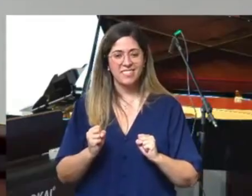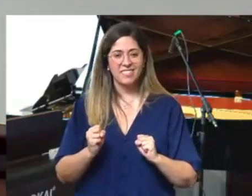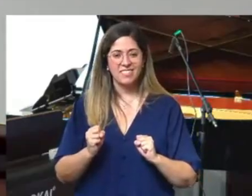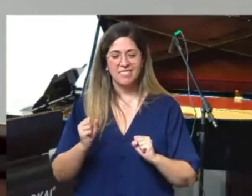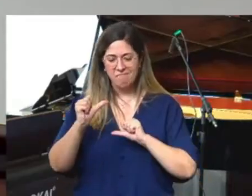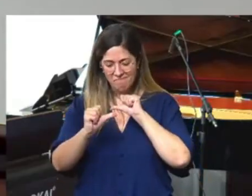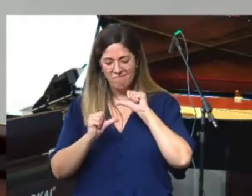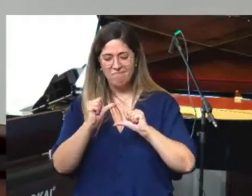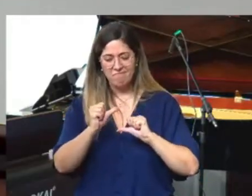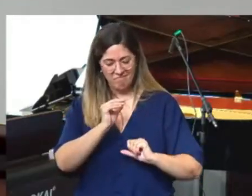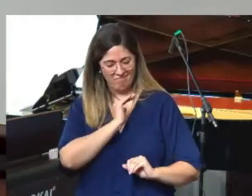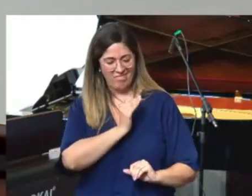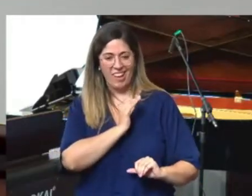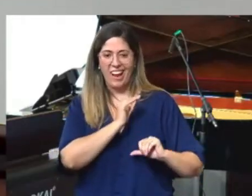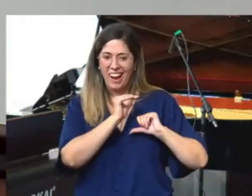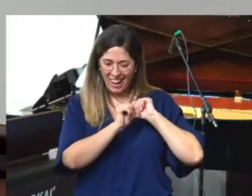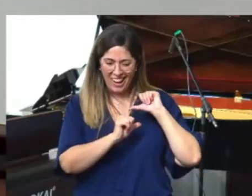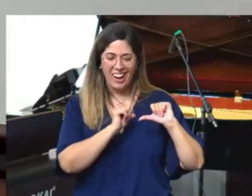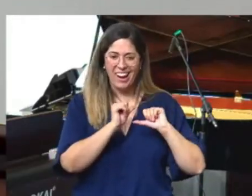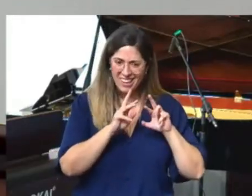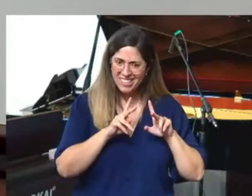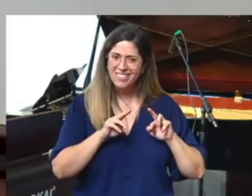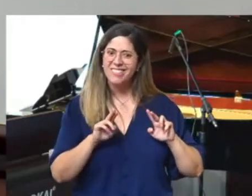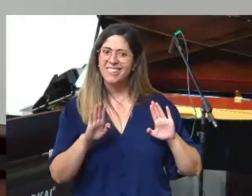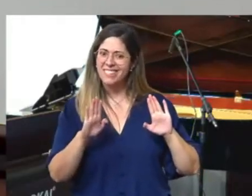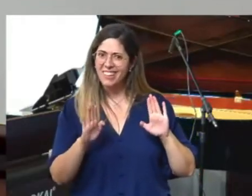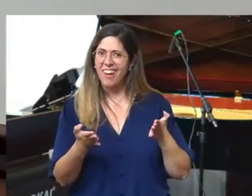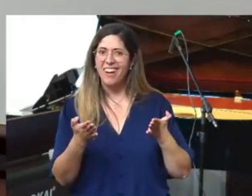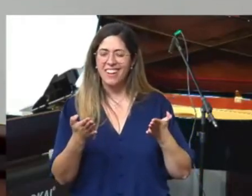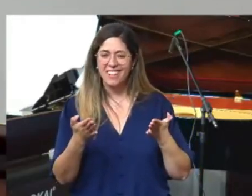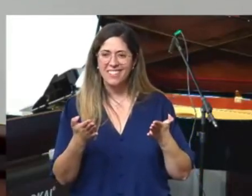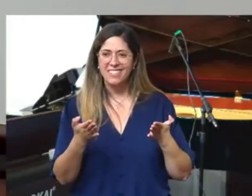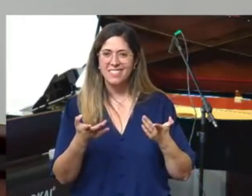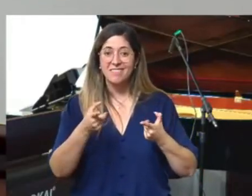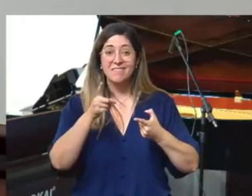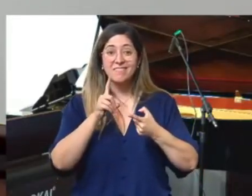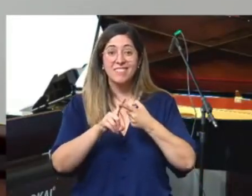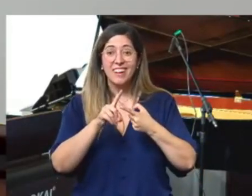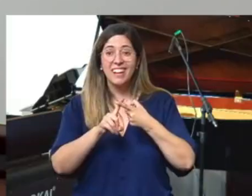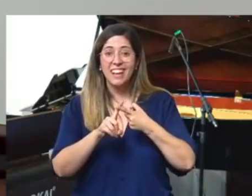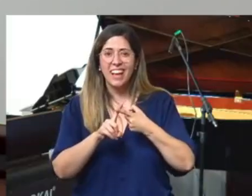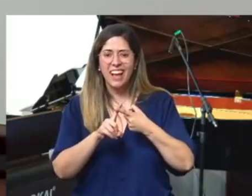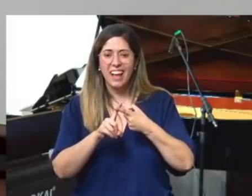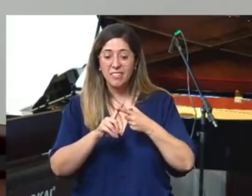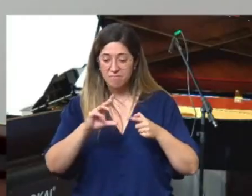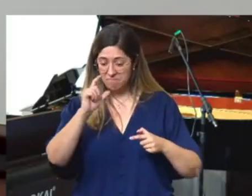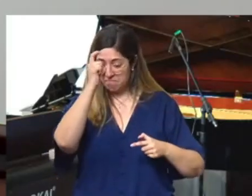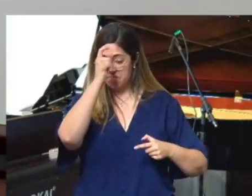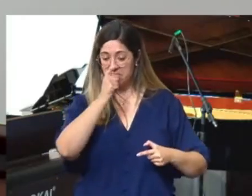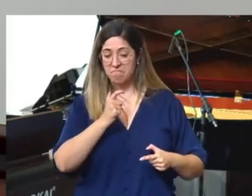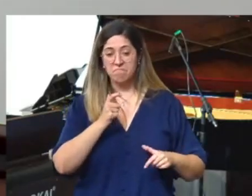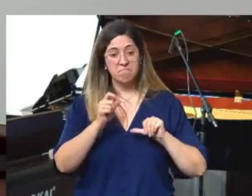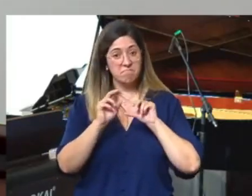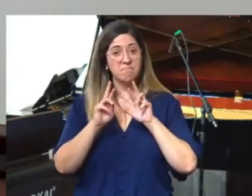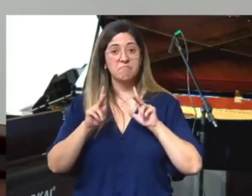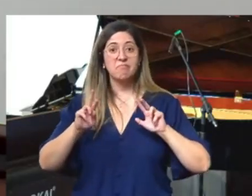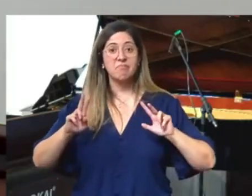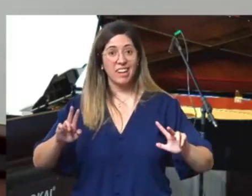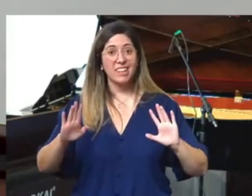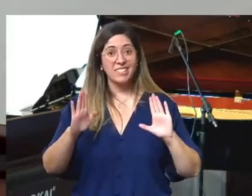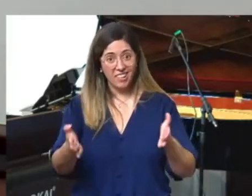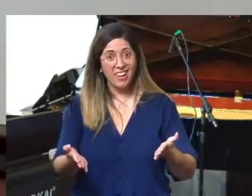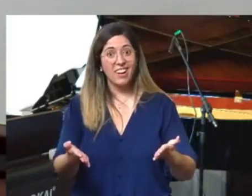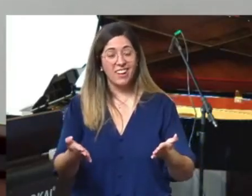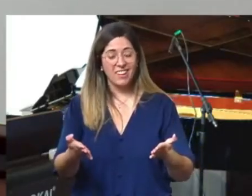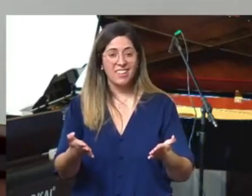Podemos ter corações transformados e, consequentemente, comportamentos e condutas